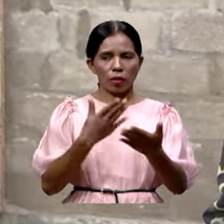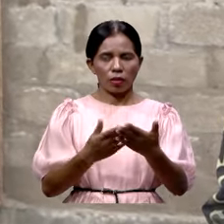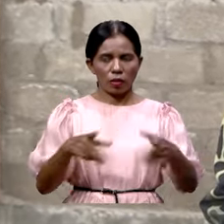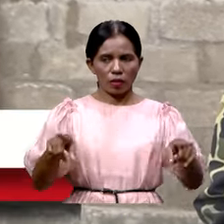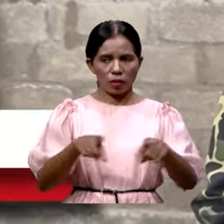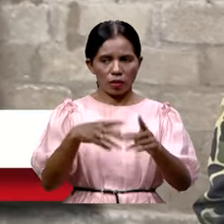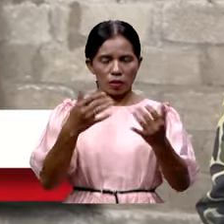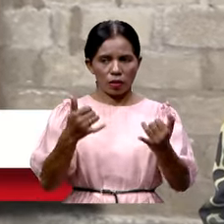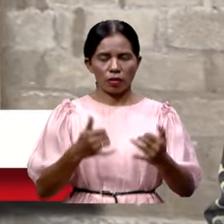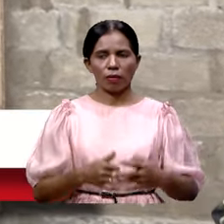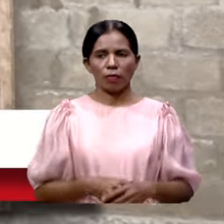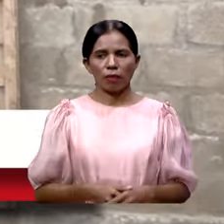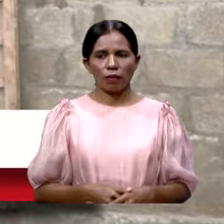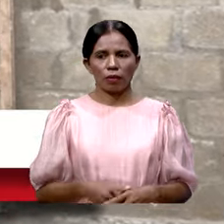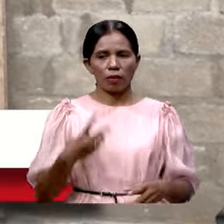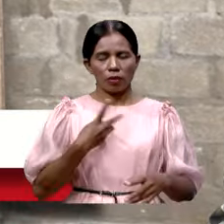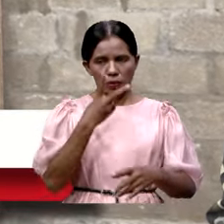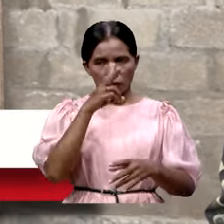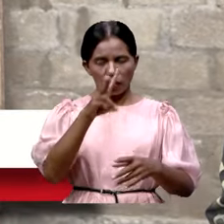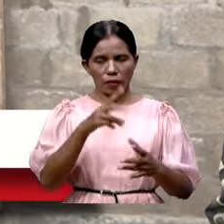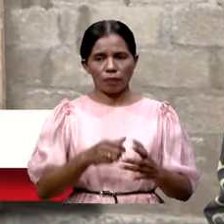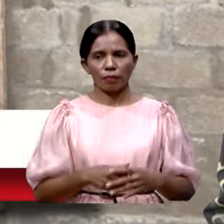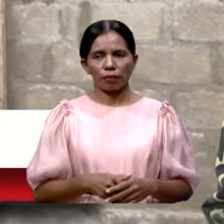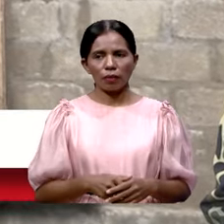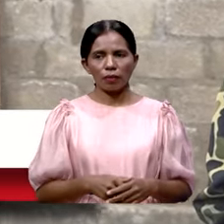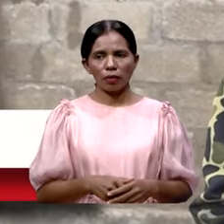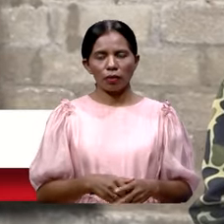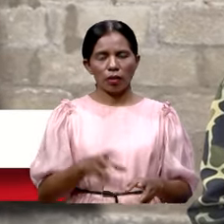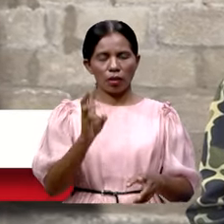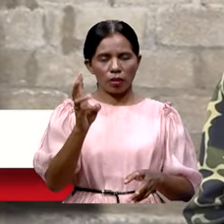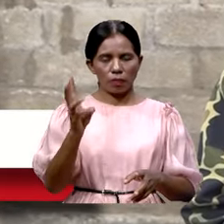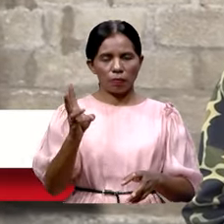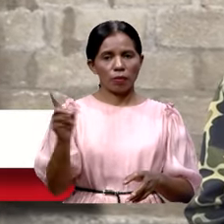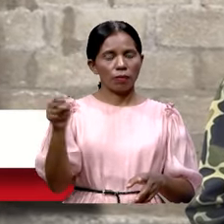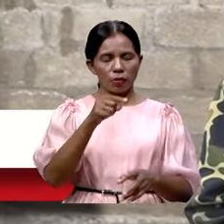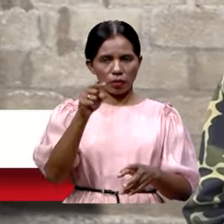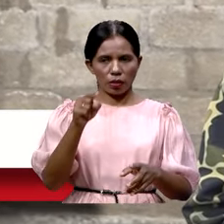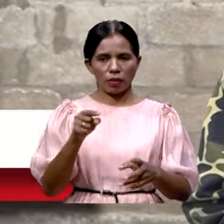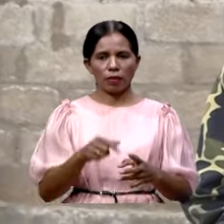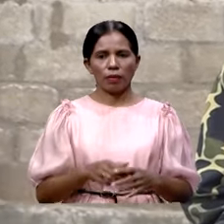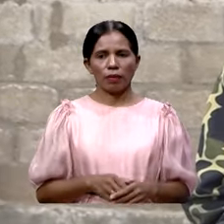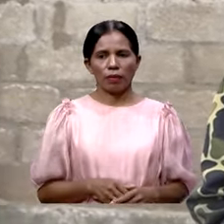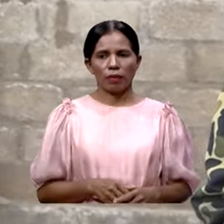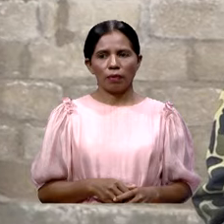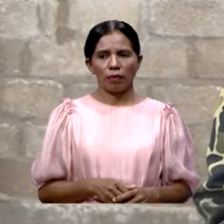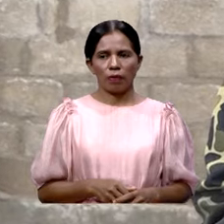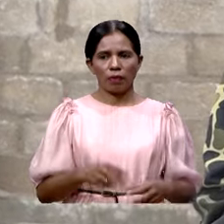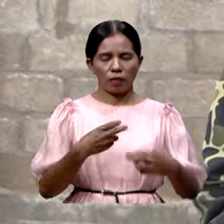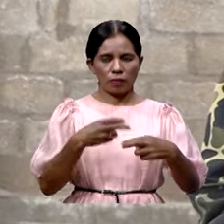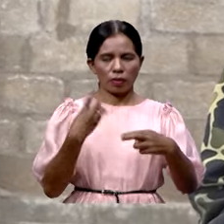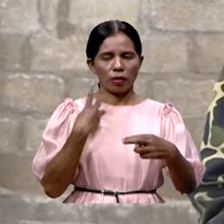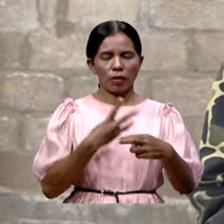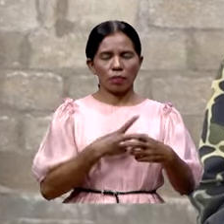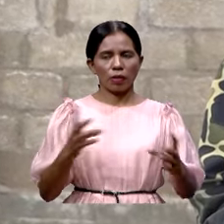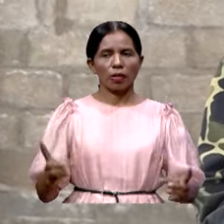nissan maita autoare a 60%, no dificuldade neve durante